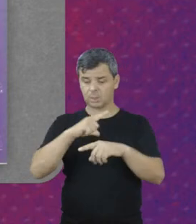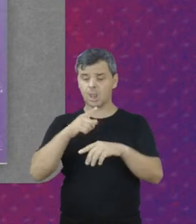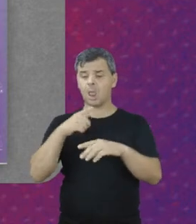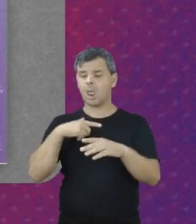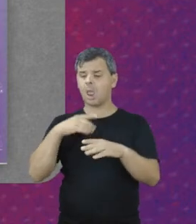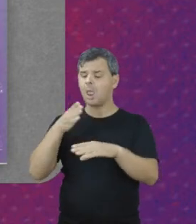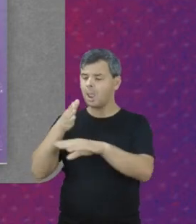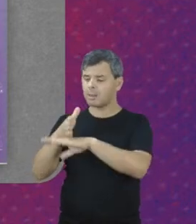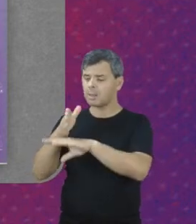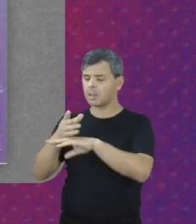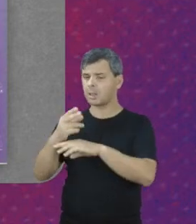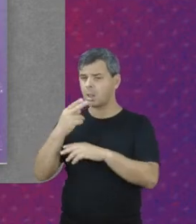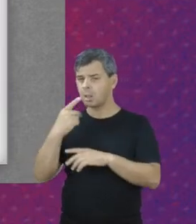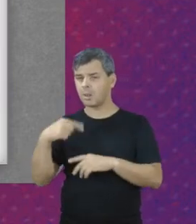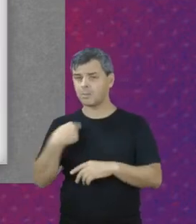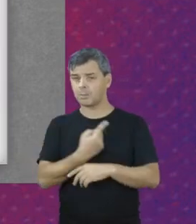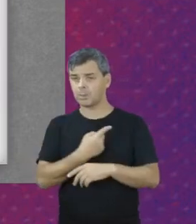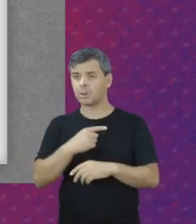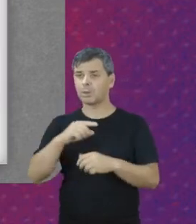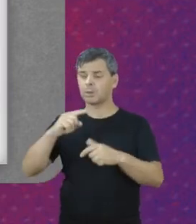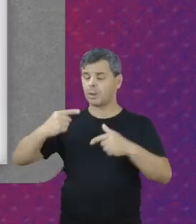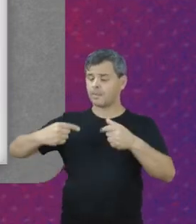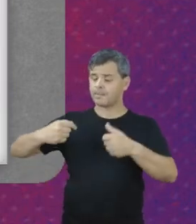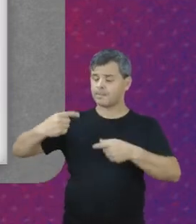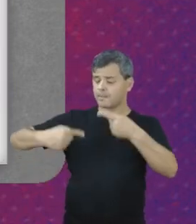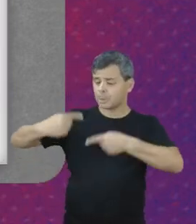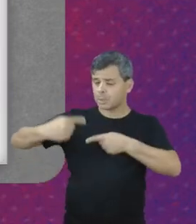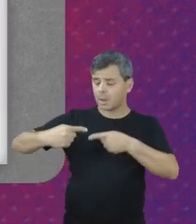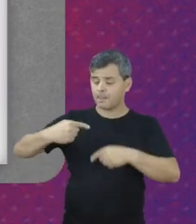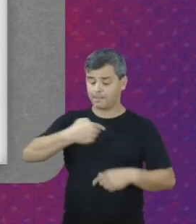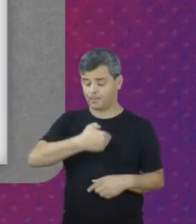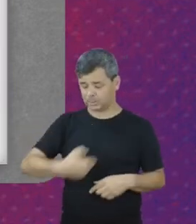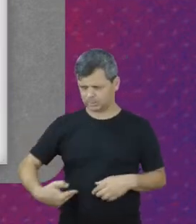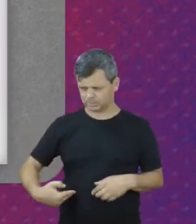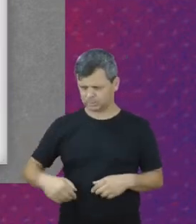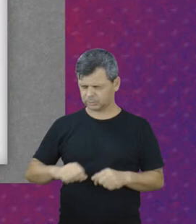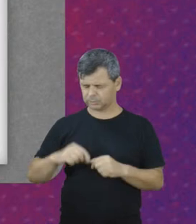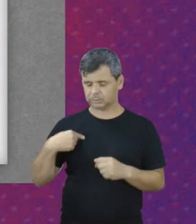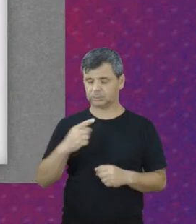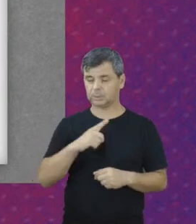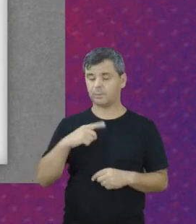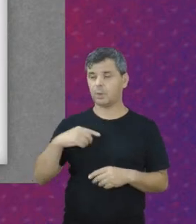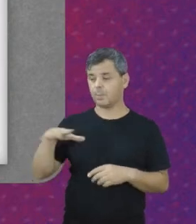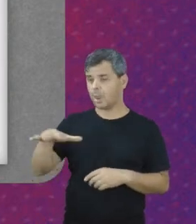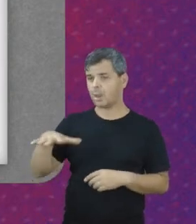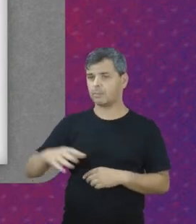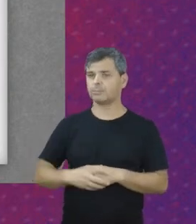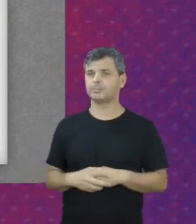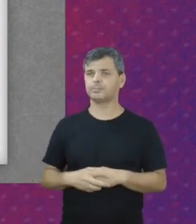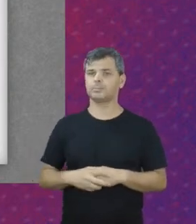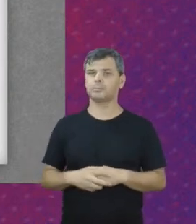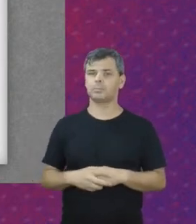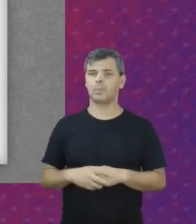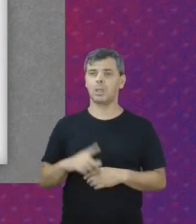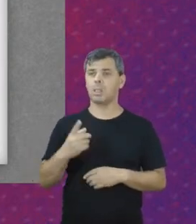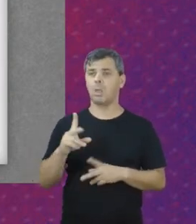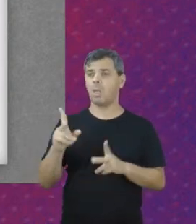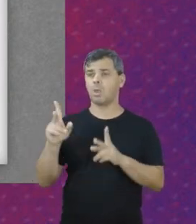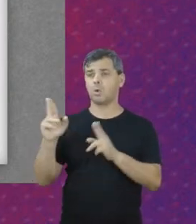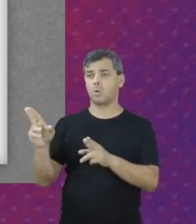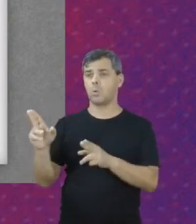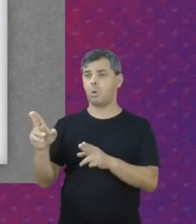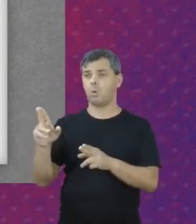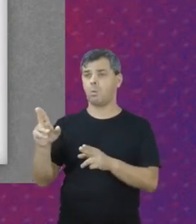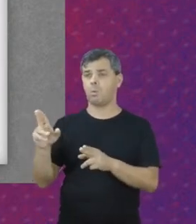acesso ainda no Brasil. Por isso que as políticas públicas devem ser voltadas para isso. E por que não é igual, né? Não é igual